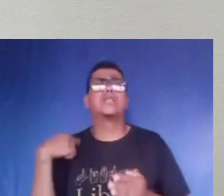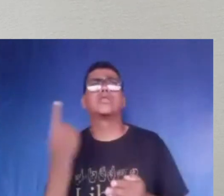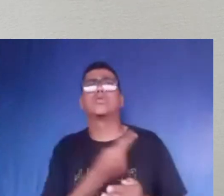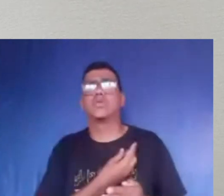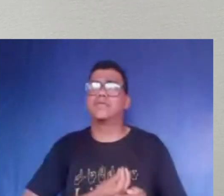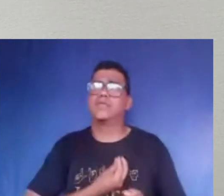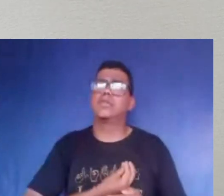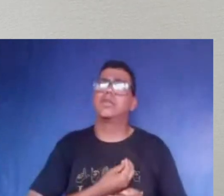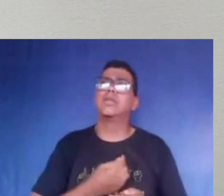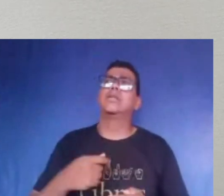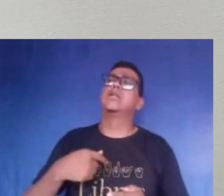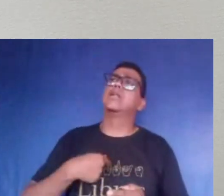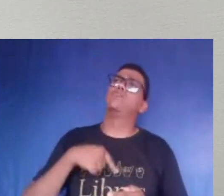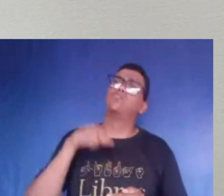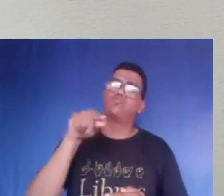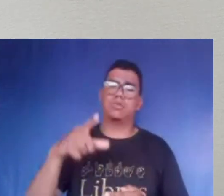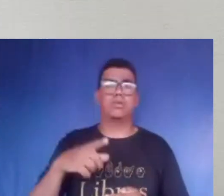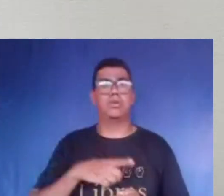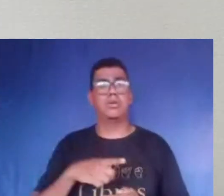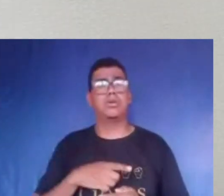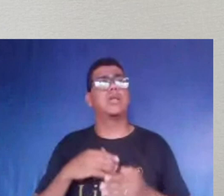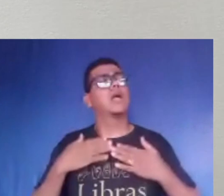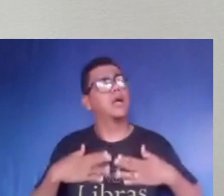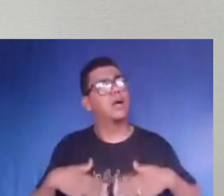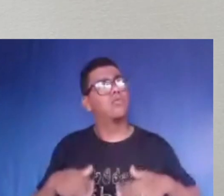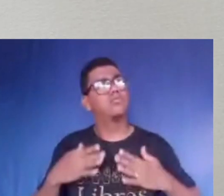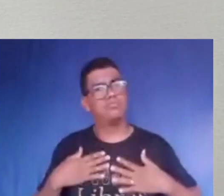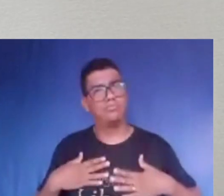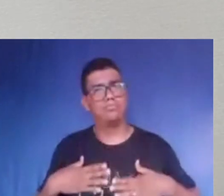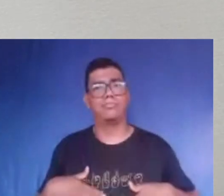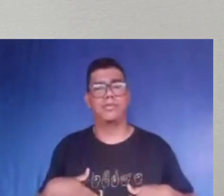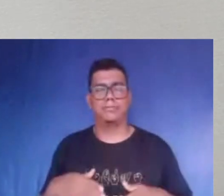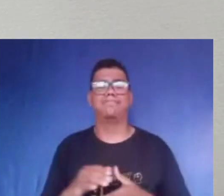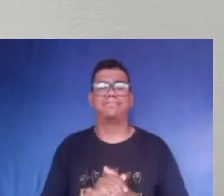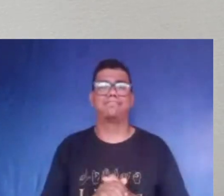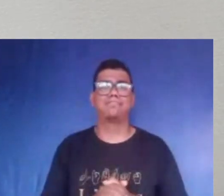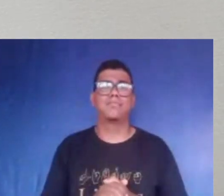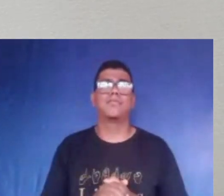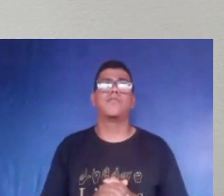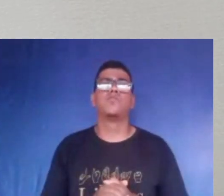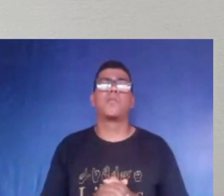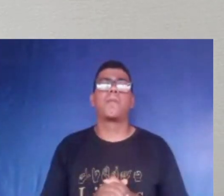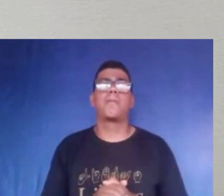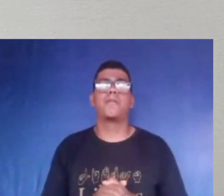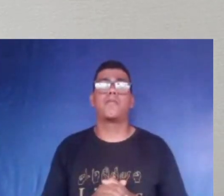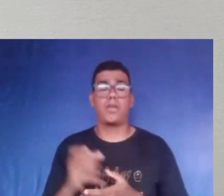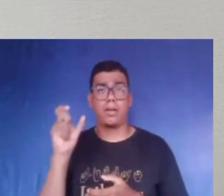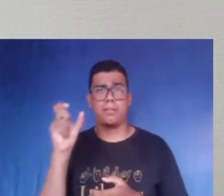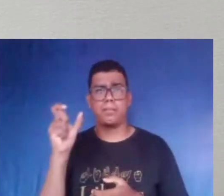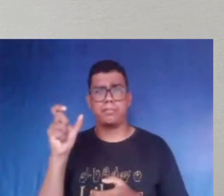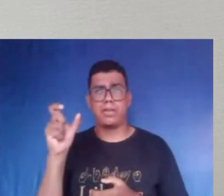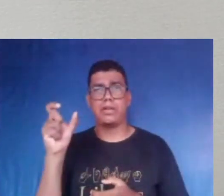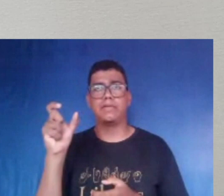palavra do Senhor nos diz, né, finalmente, fortaleçam-se no Senhor e no seu poder. Esse texto está lá em